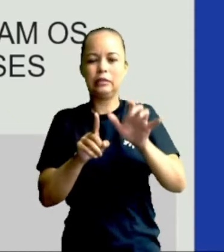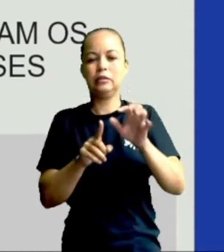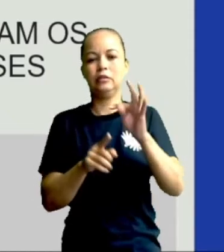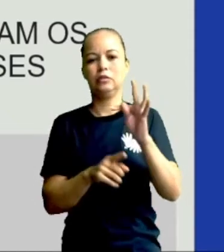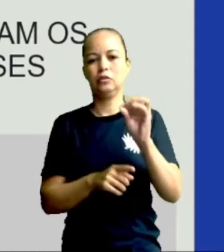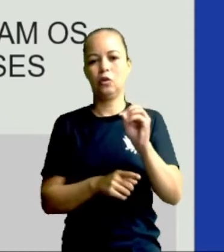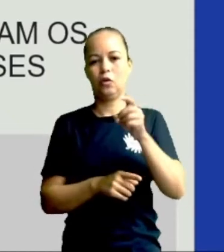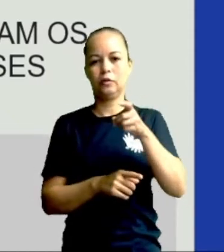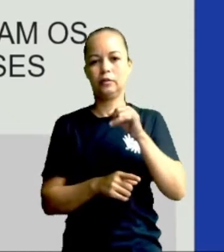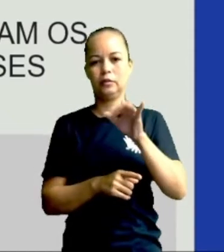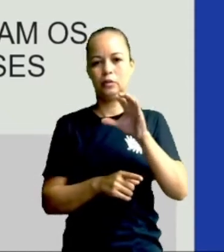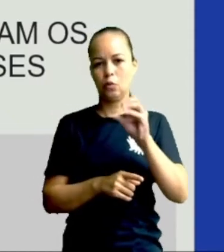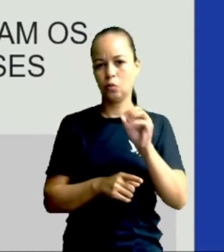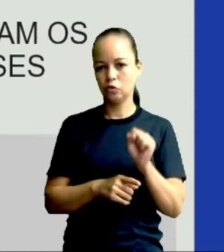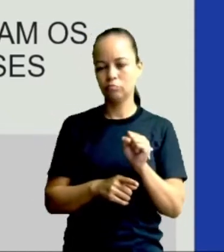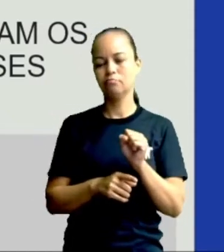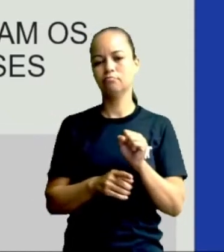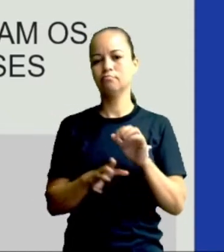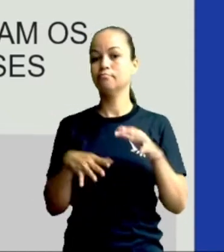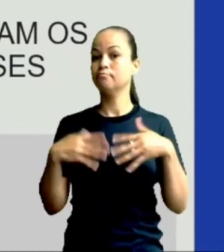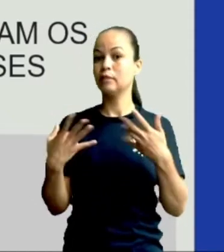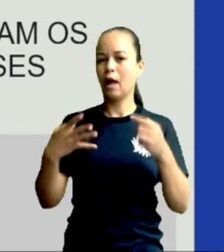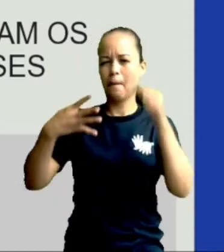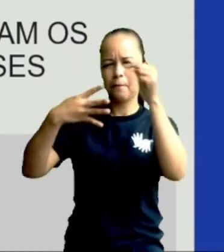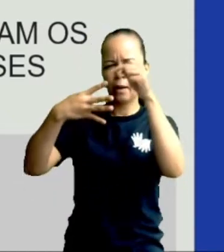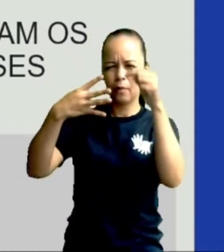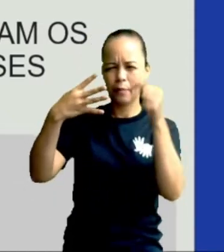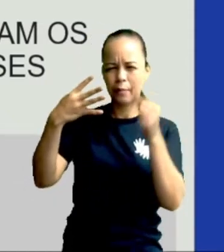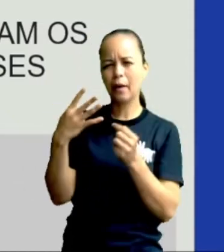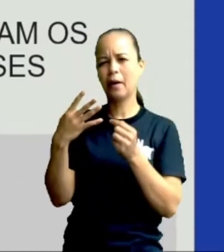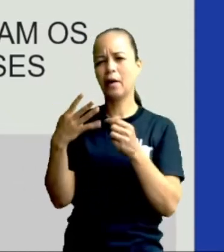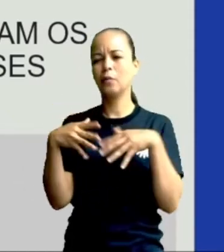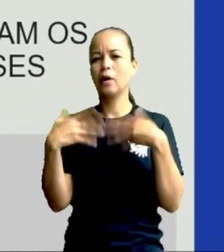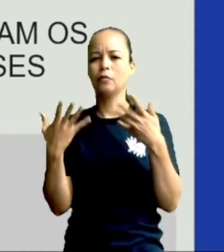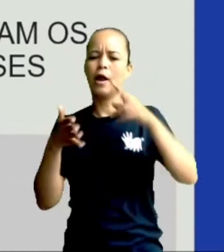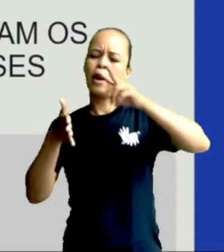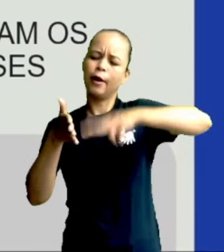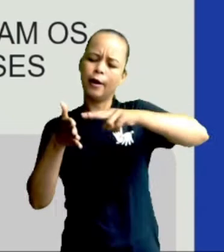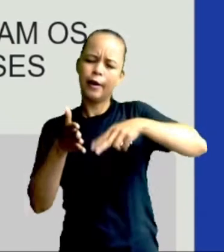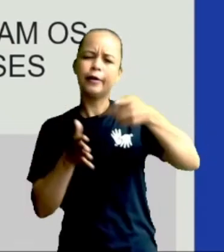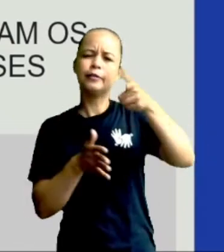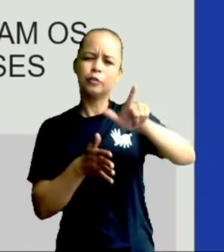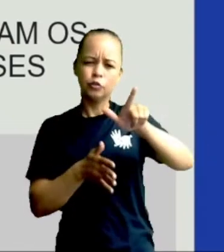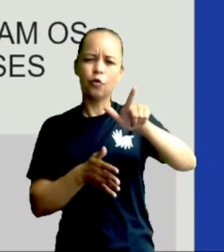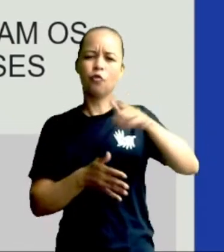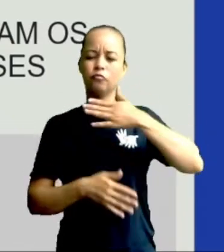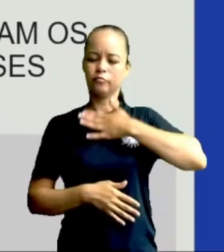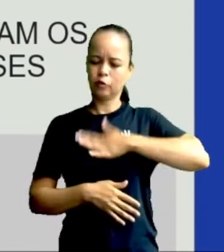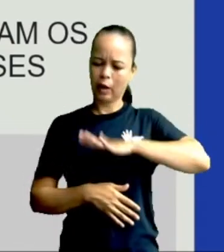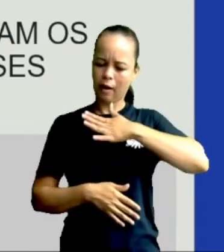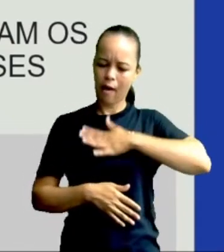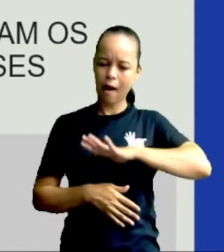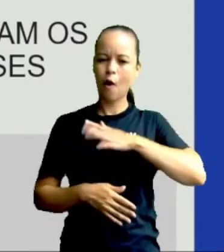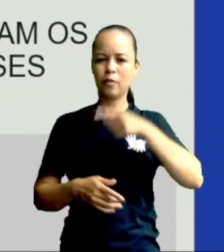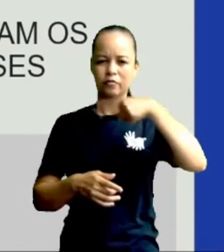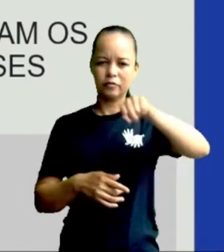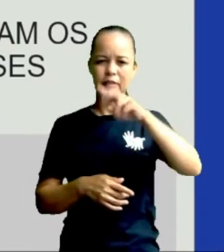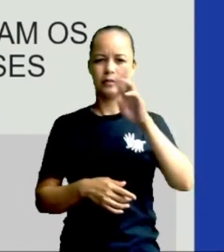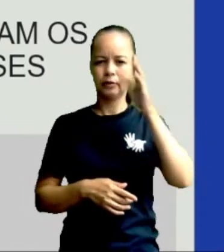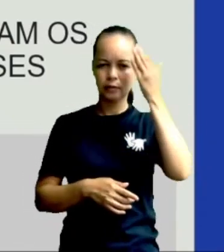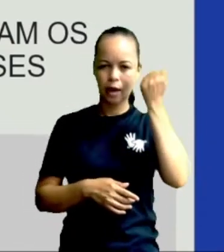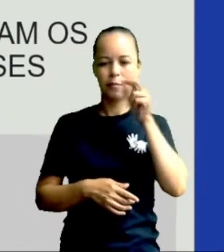tóxicos. E aí? Qual dessas alternativas? Lê aí de novo, com calma, para ver se você sabe responder.